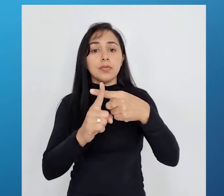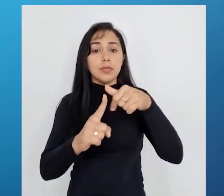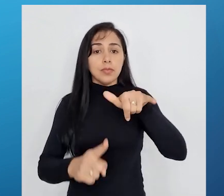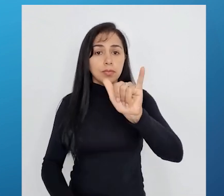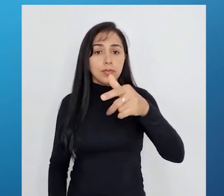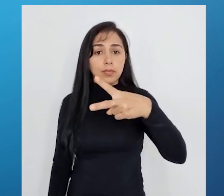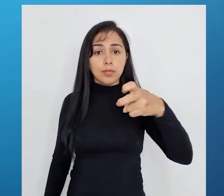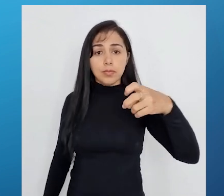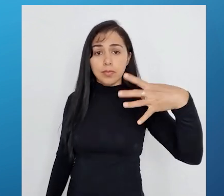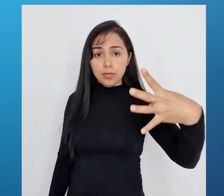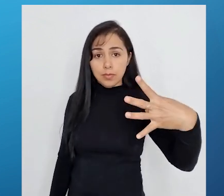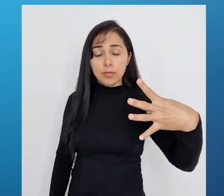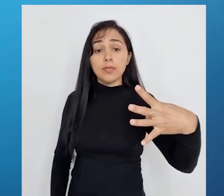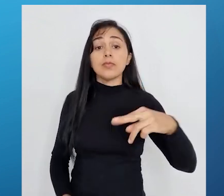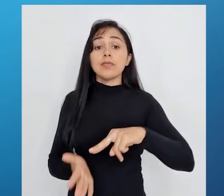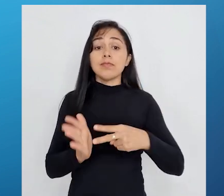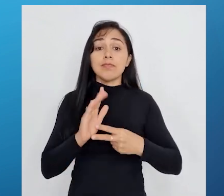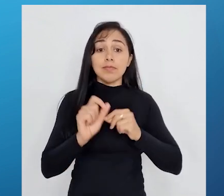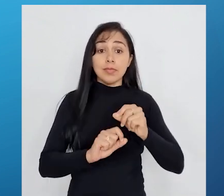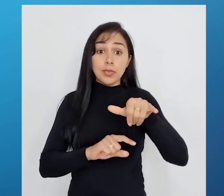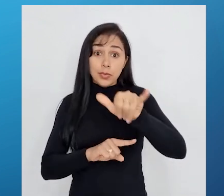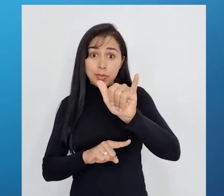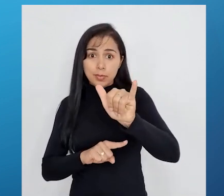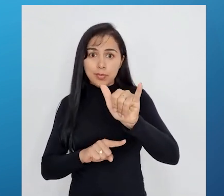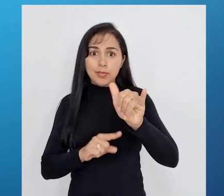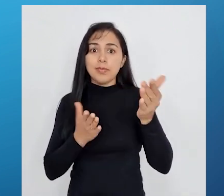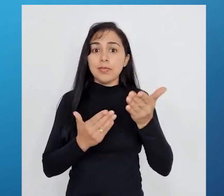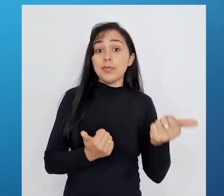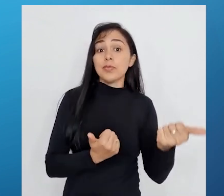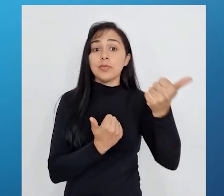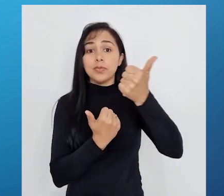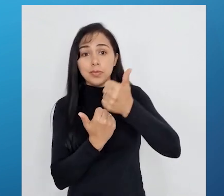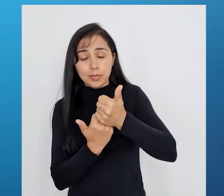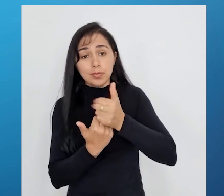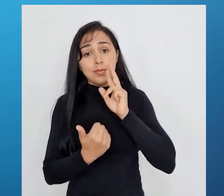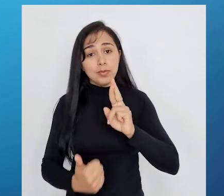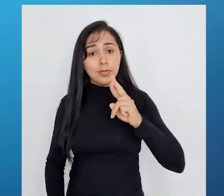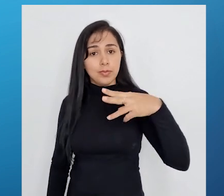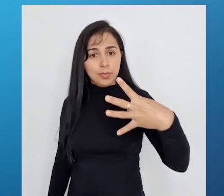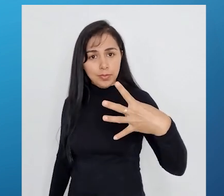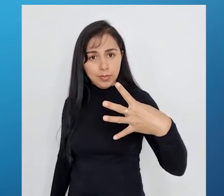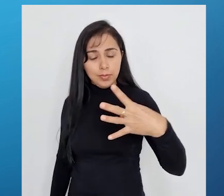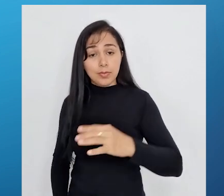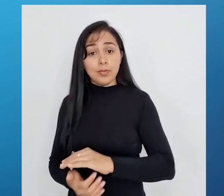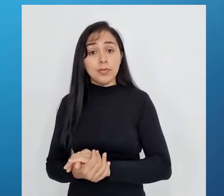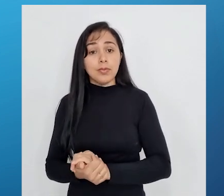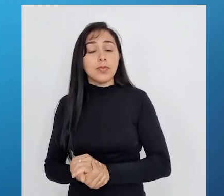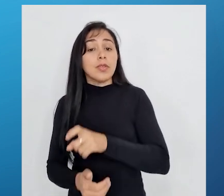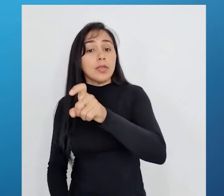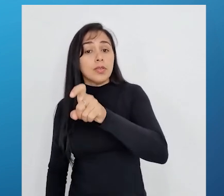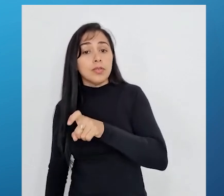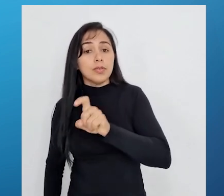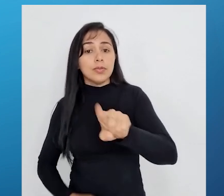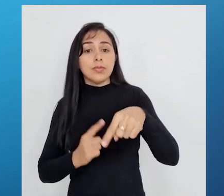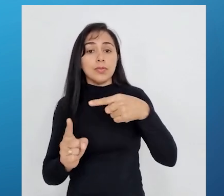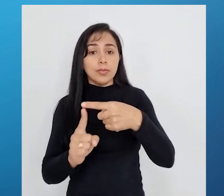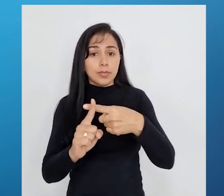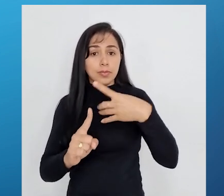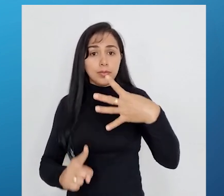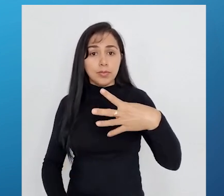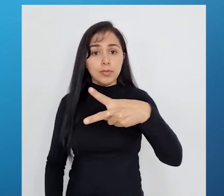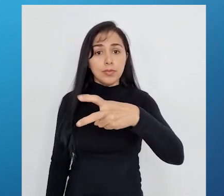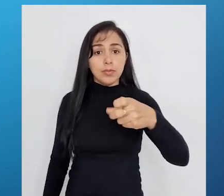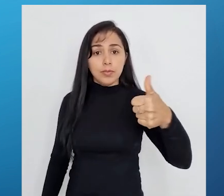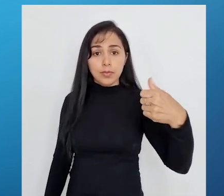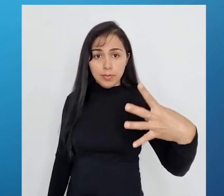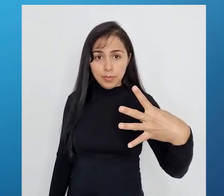x mais y não é 4, x mais 4 é igual a 14. O 4 pode passar para o outro lado, né? Mas já é fácil ver que